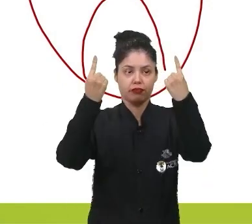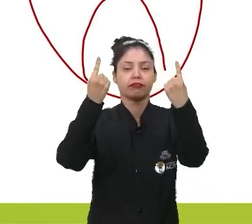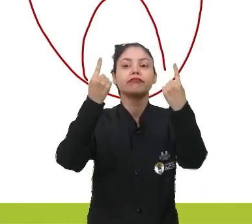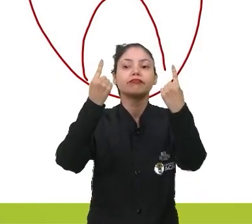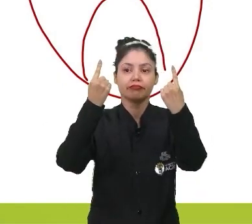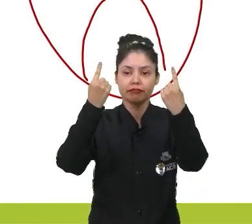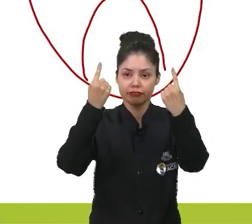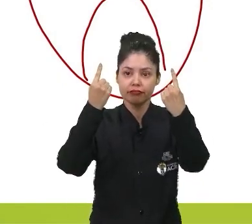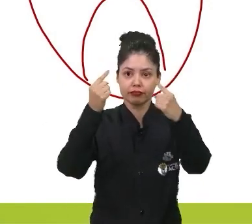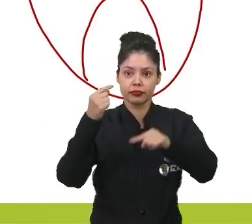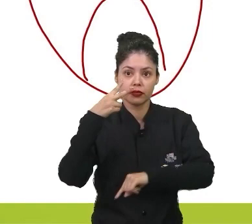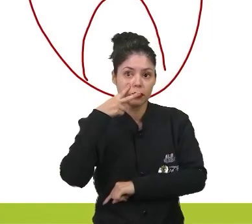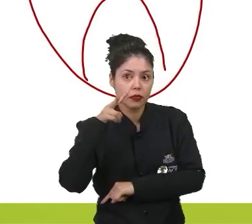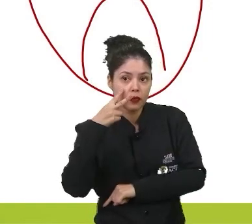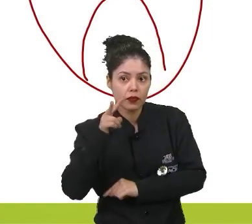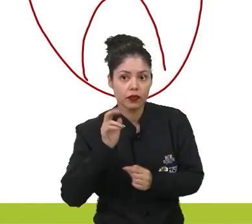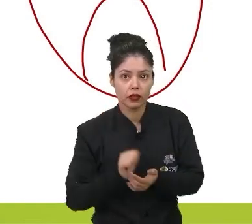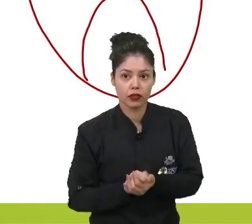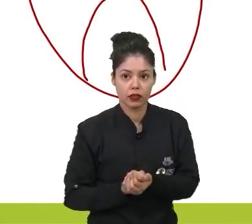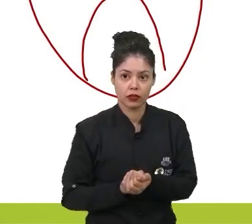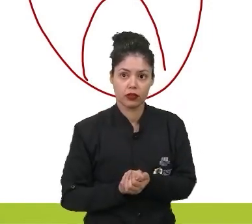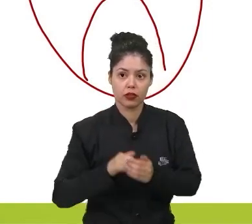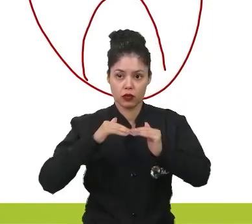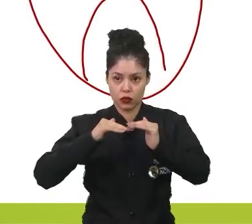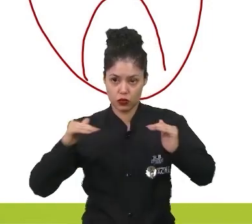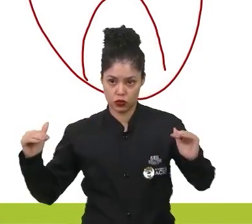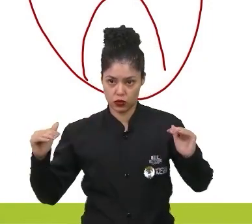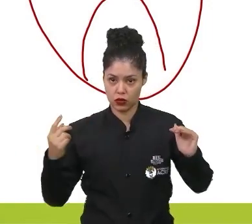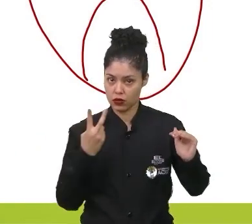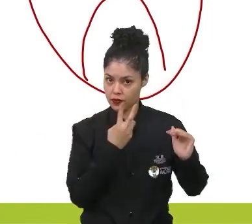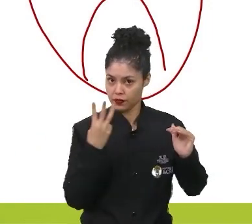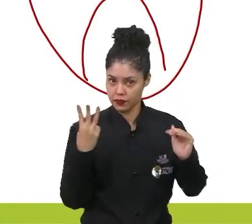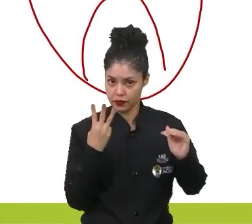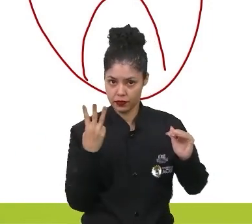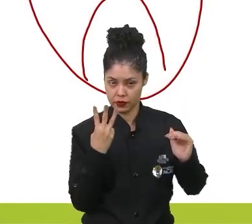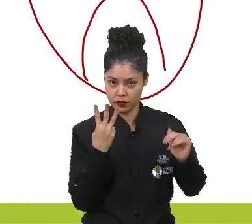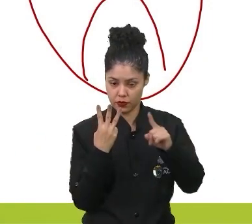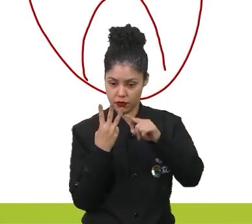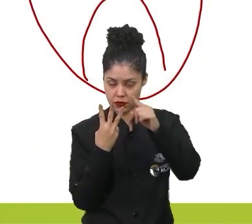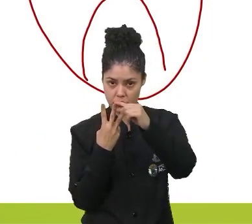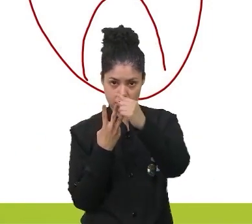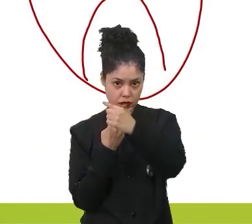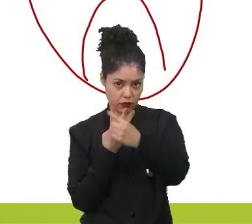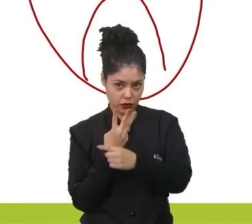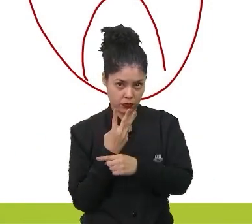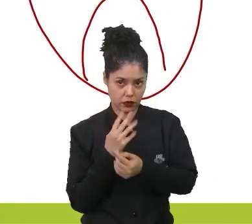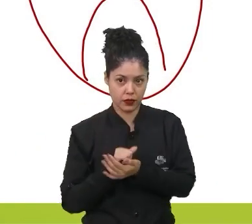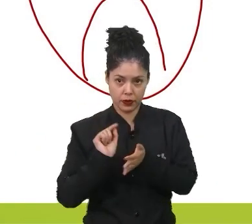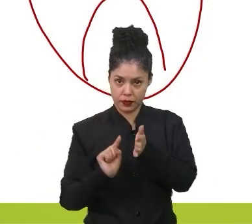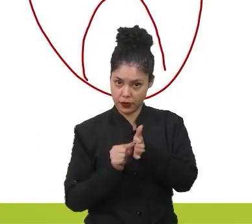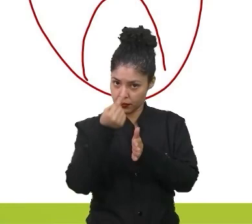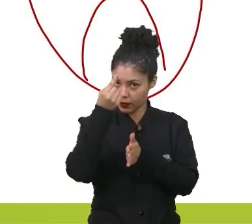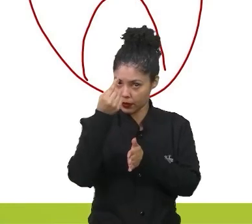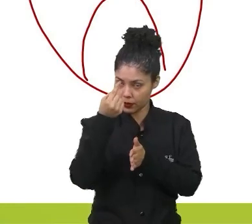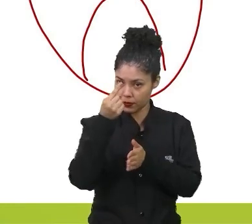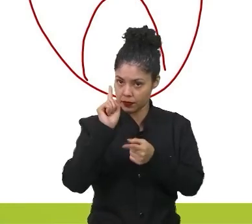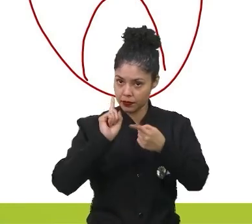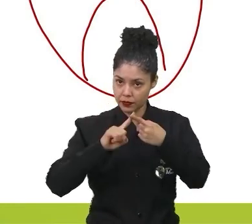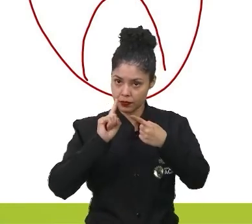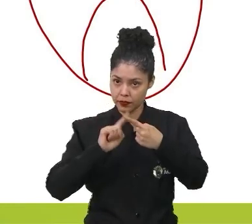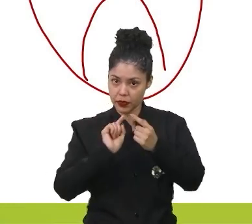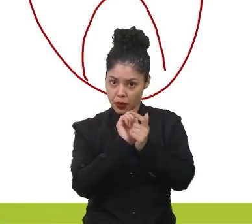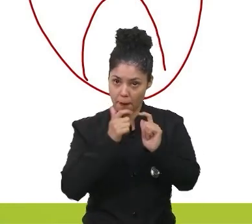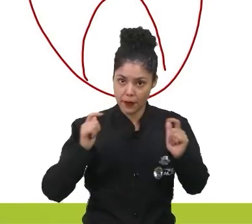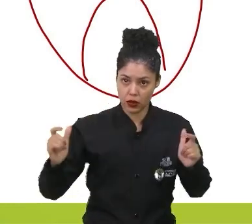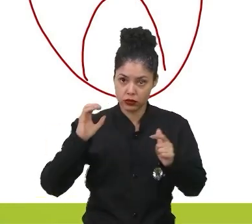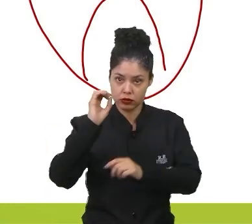tá vendo? Se ele toca 2 vezes o solo, eu tenho 3 relações de delta, tá bom? Na primeira relação, eu tenho delta